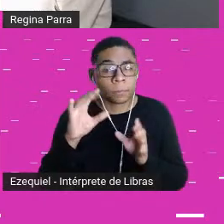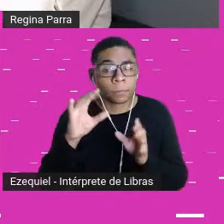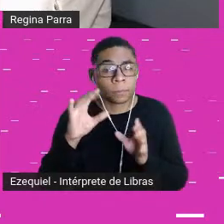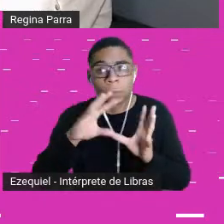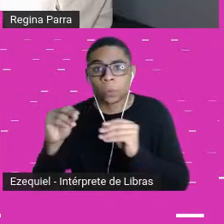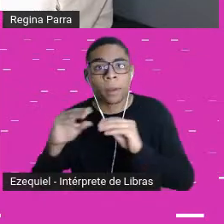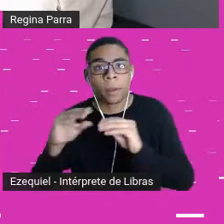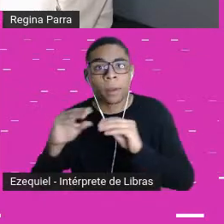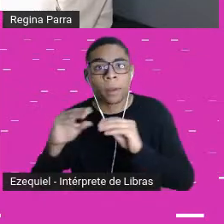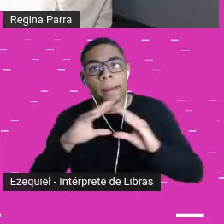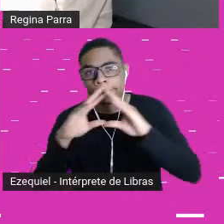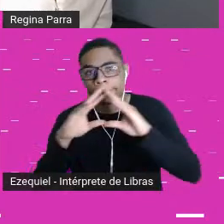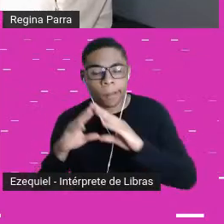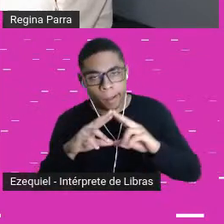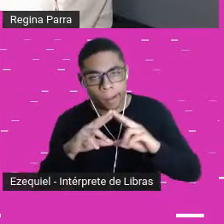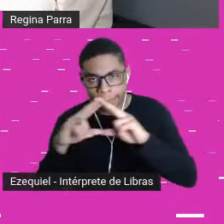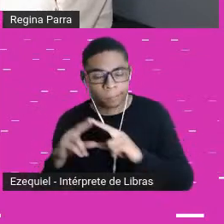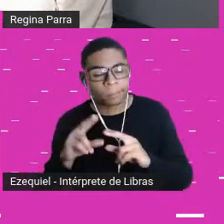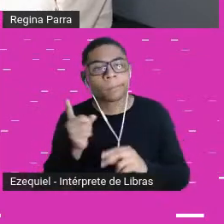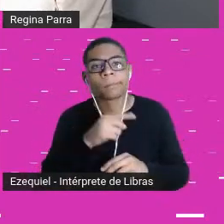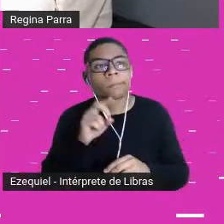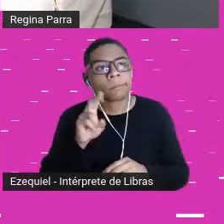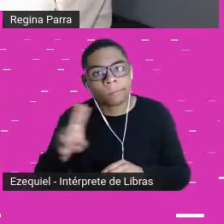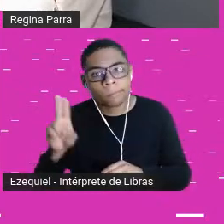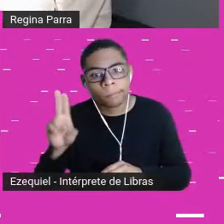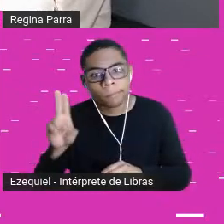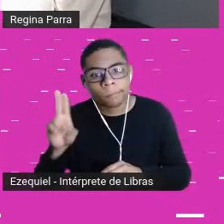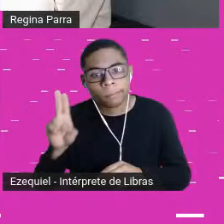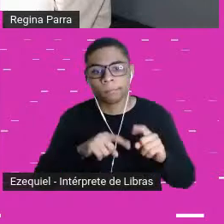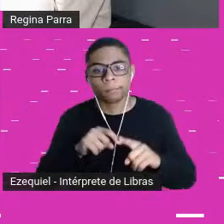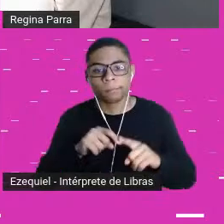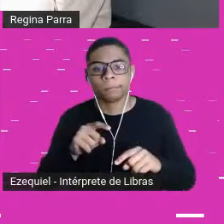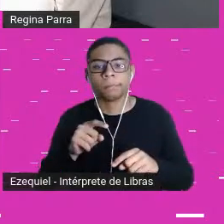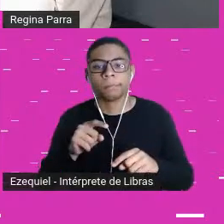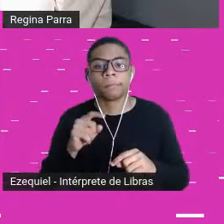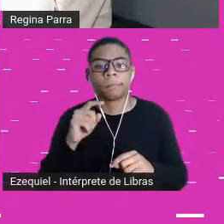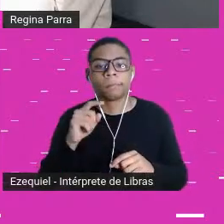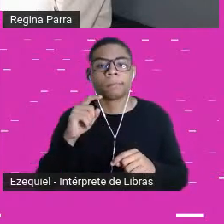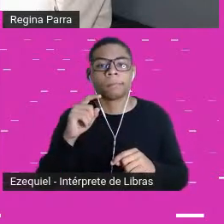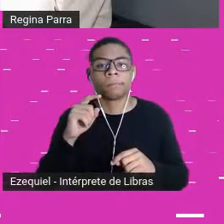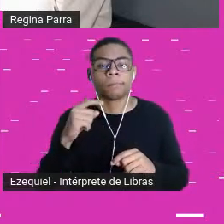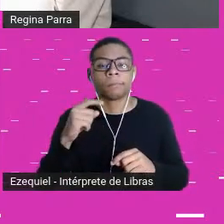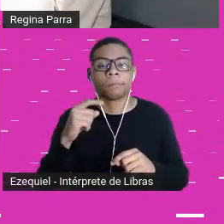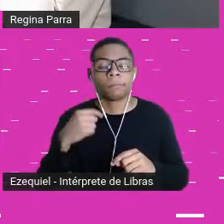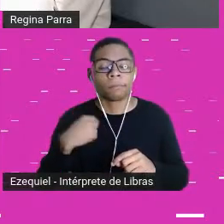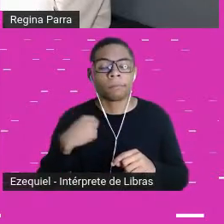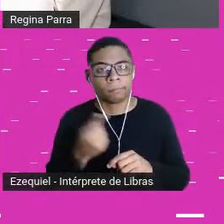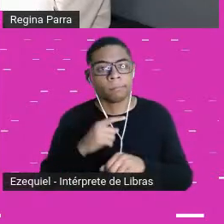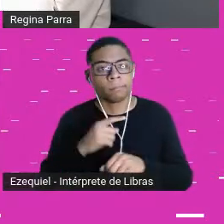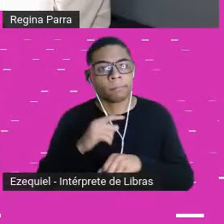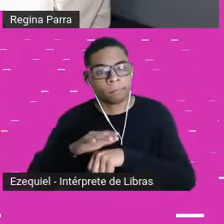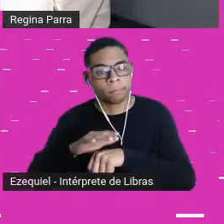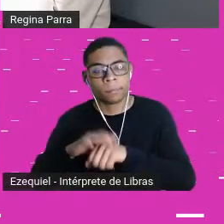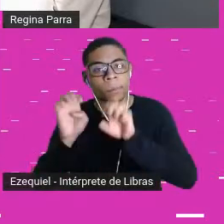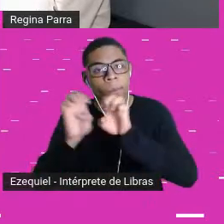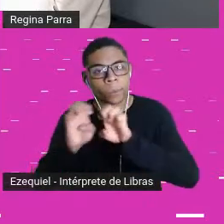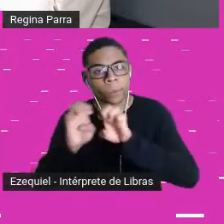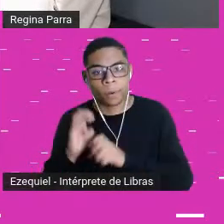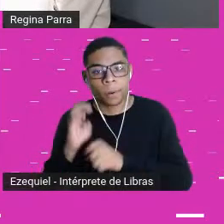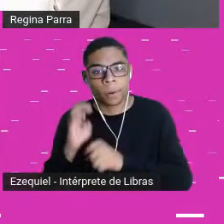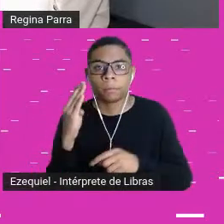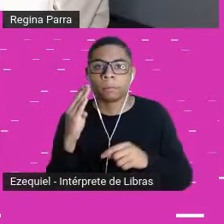materiais. E aí, eu fiz uma estrutura de madeira com umas